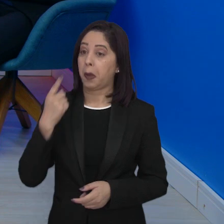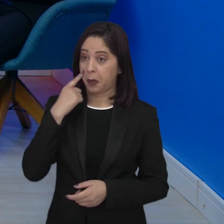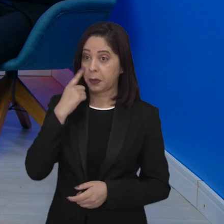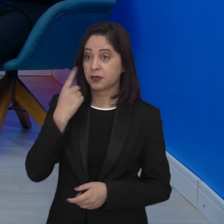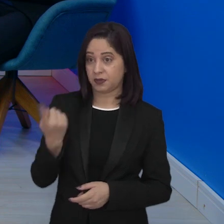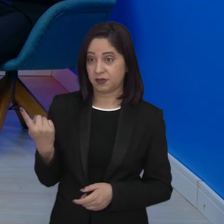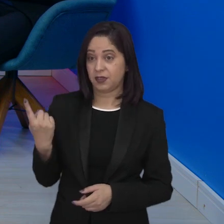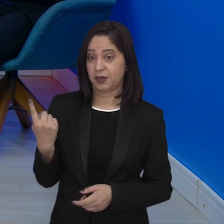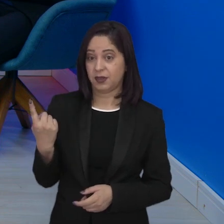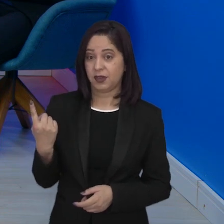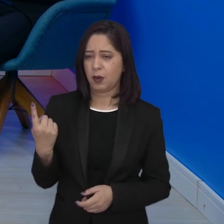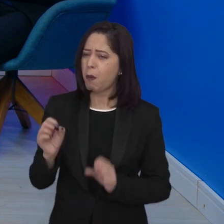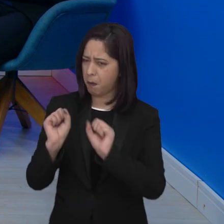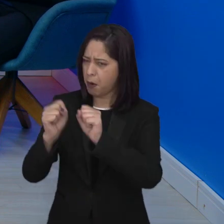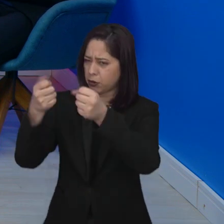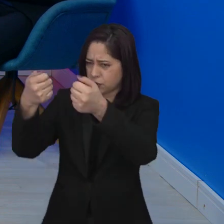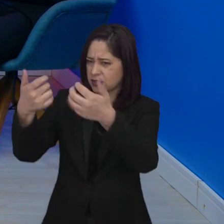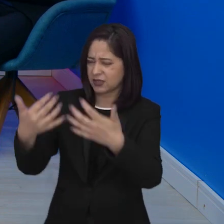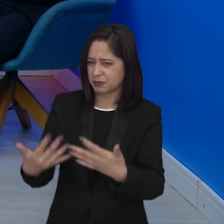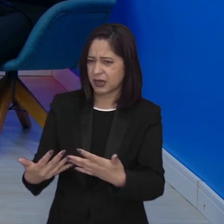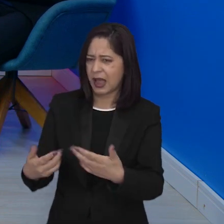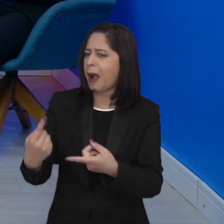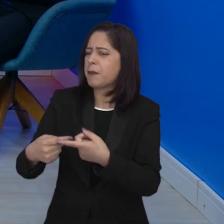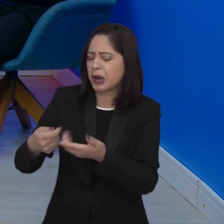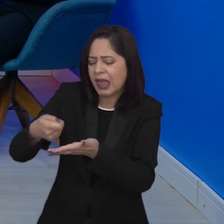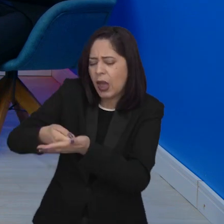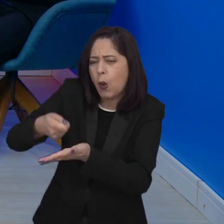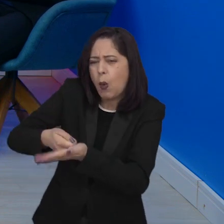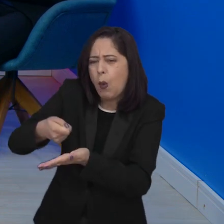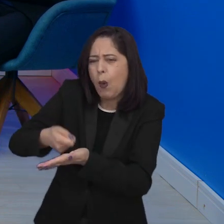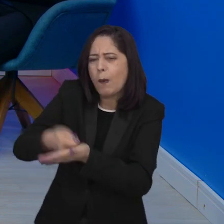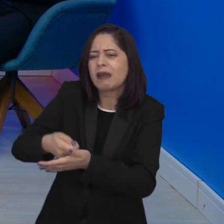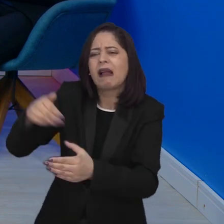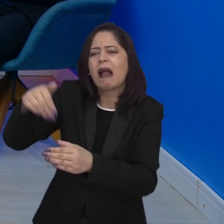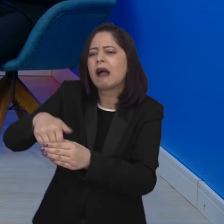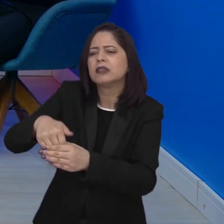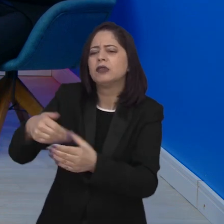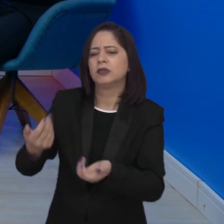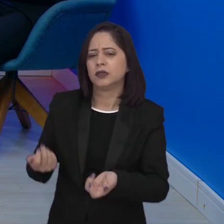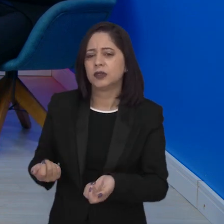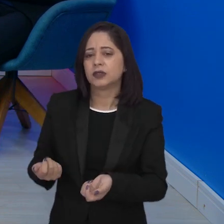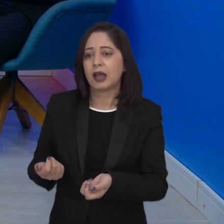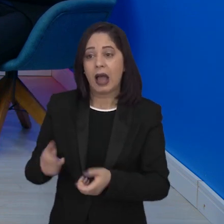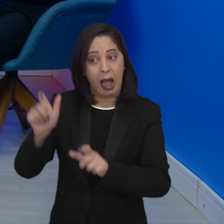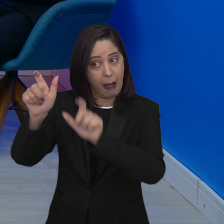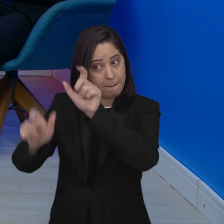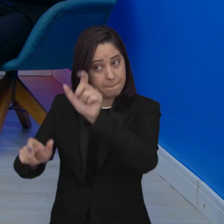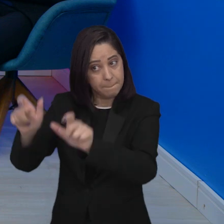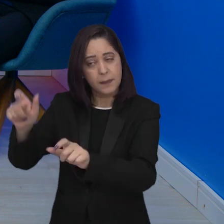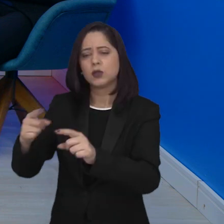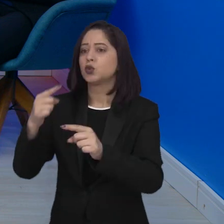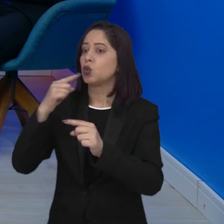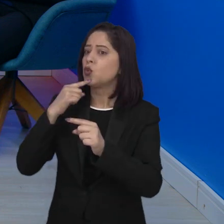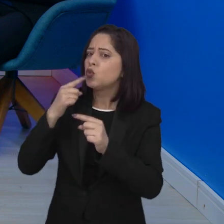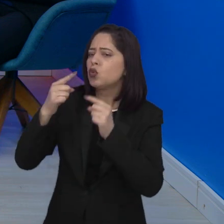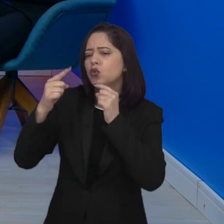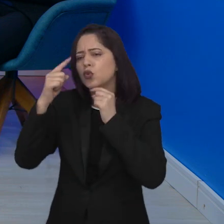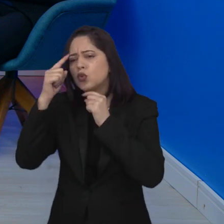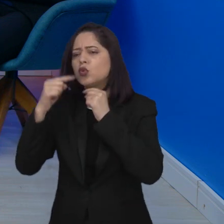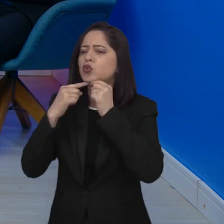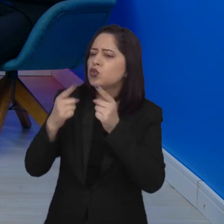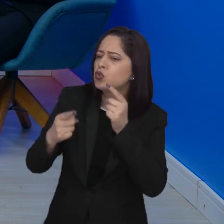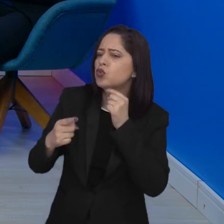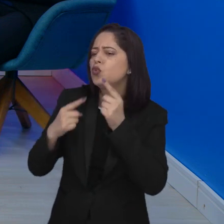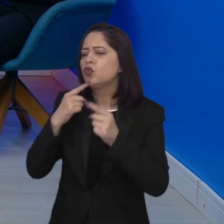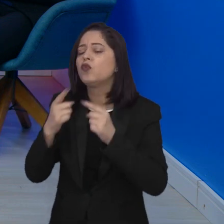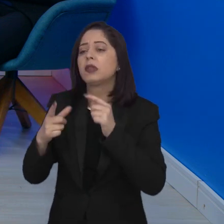Olha aí, Marcos, dá para a gente explicar essa questão da obrigatoriedade? A gente sabe uma dúvida comum, né? Que a gente fácil de